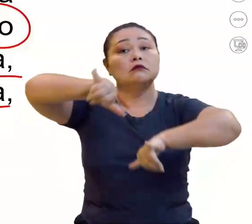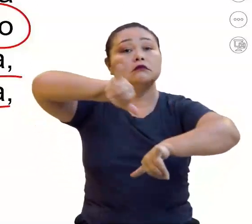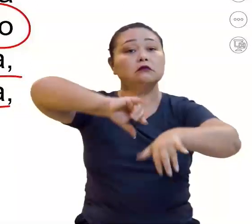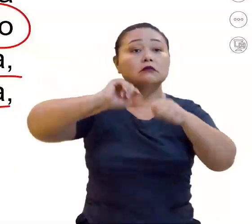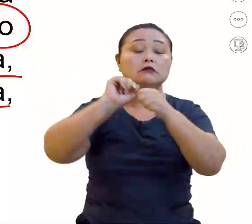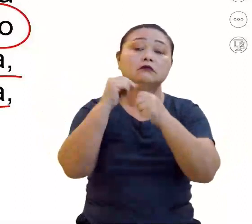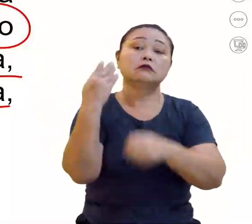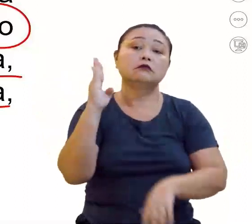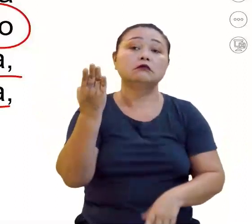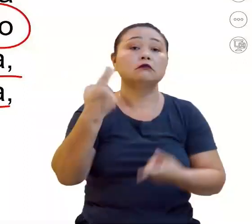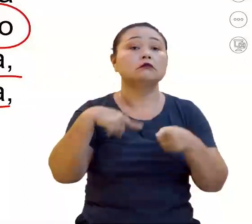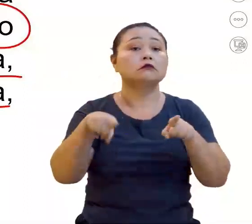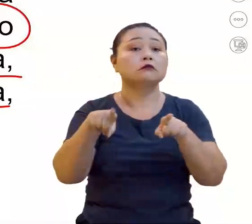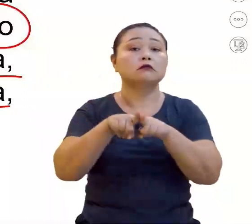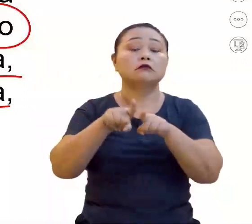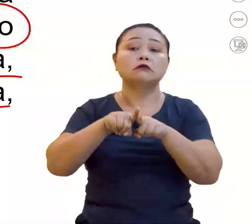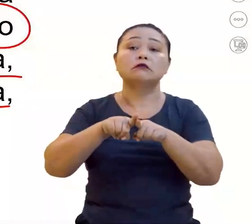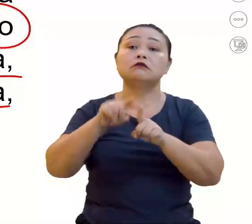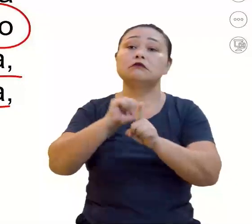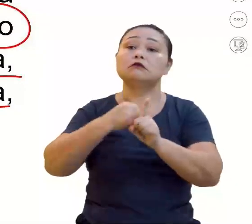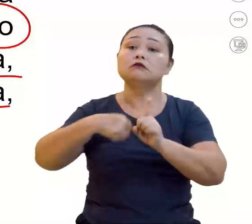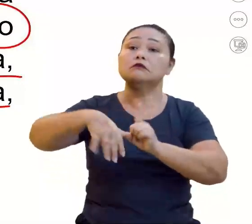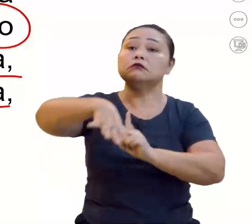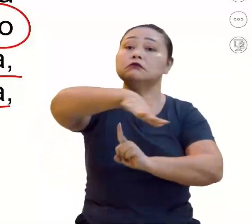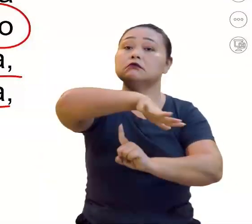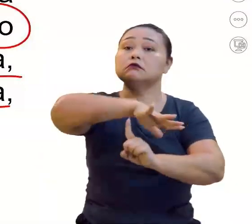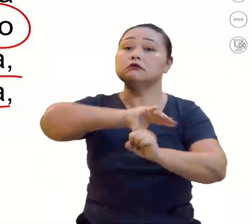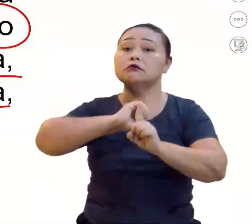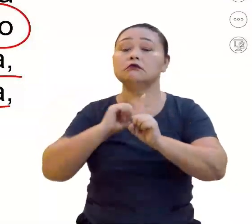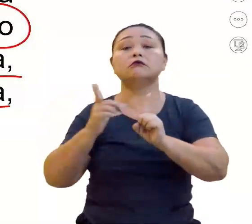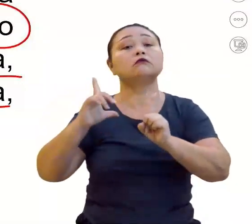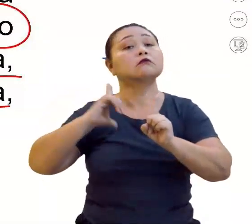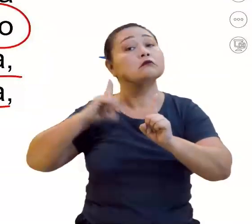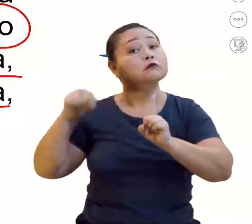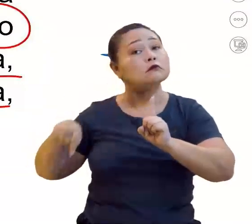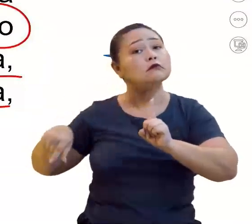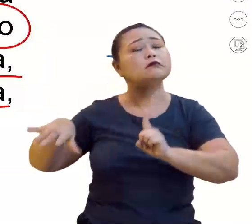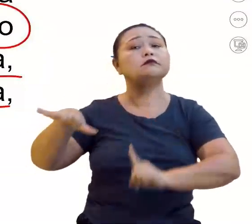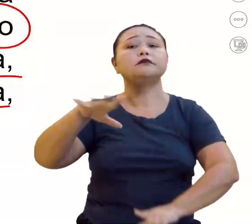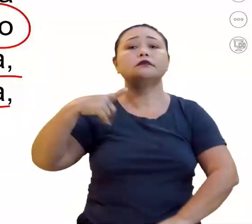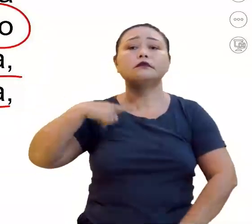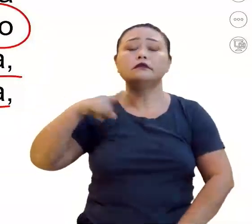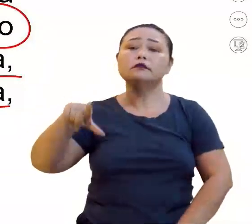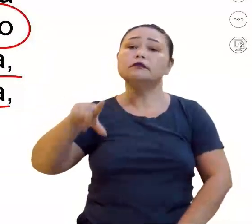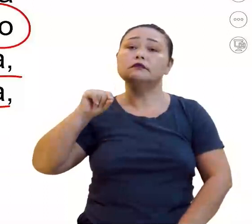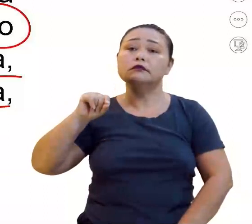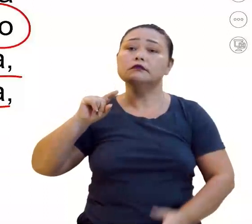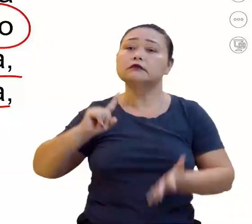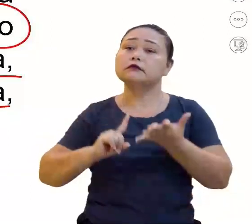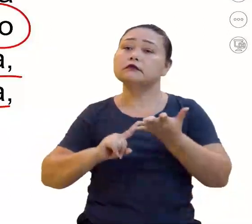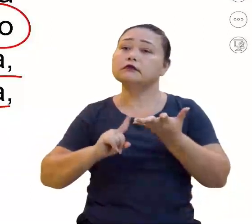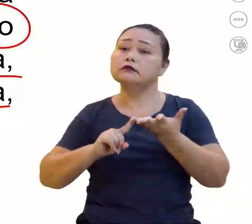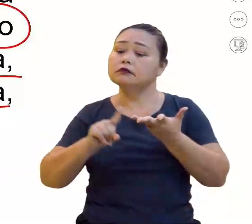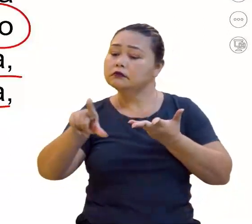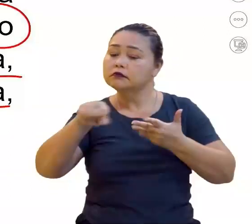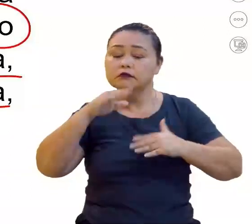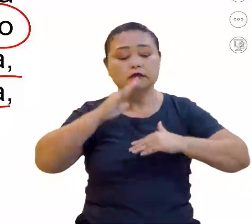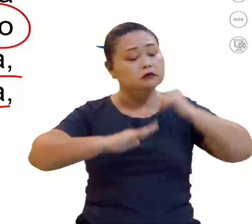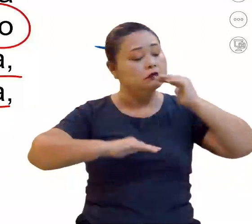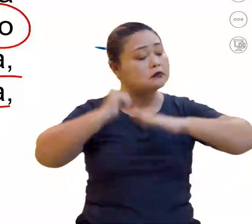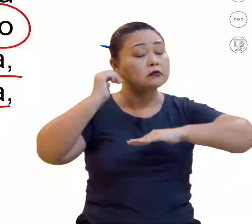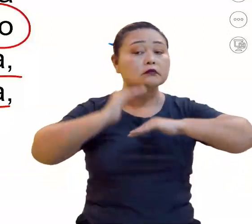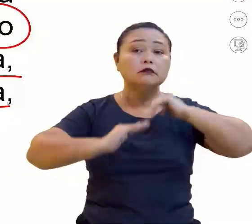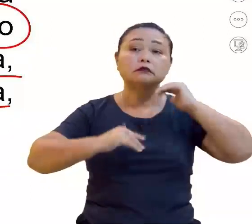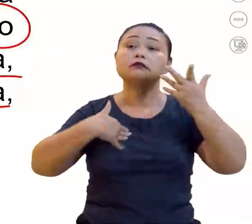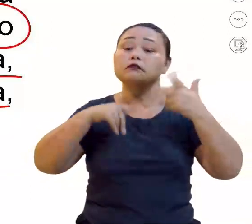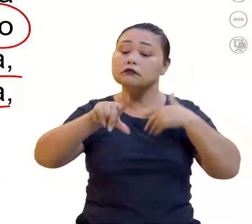e até mesmo nas ciências sociais. Então, a galera aí que escolheu diversas profissões, diversos cursos para desenvolver